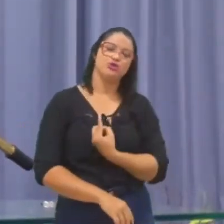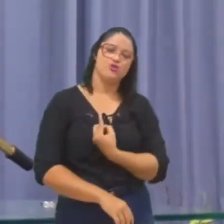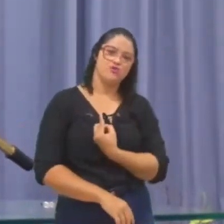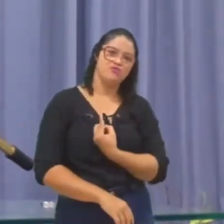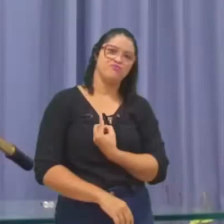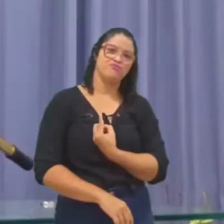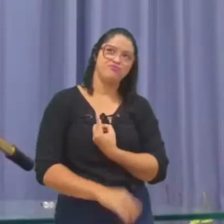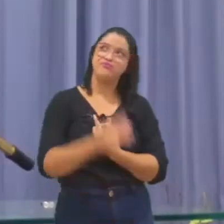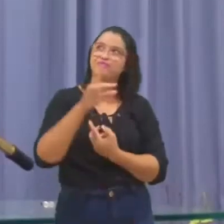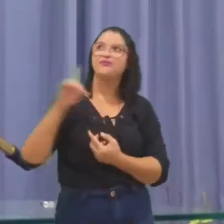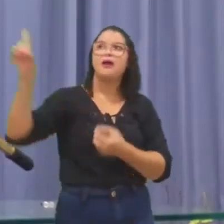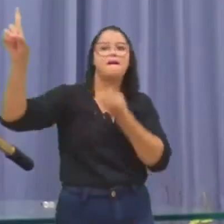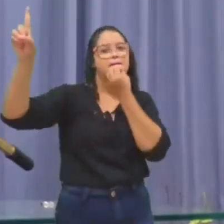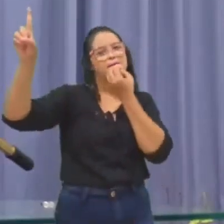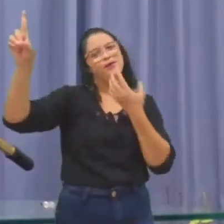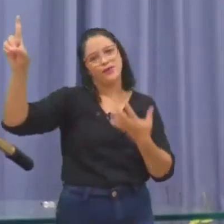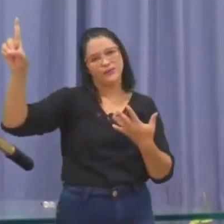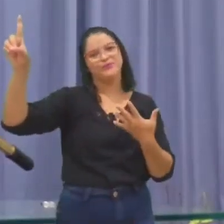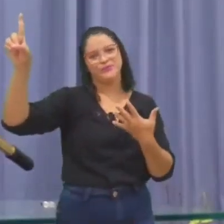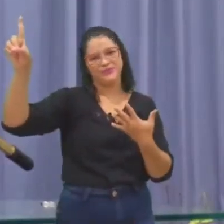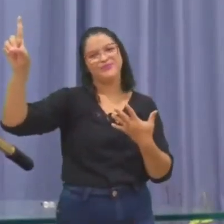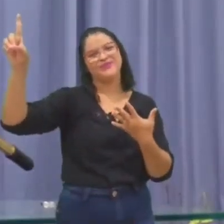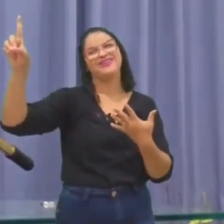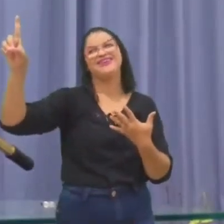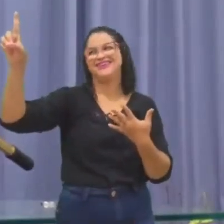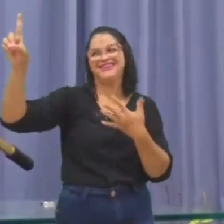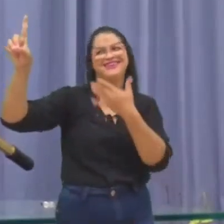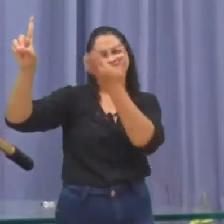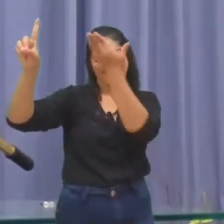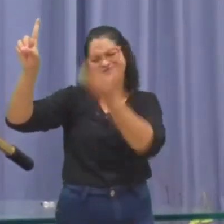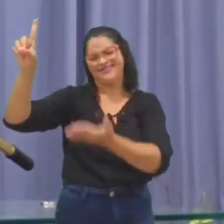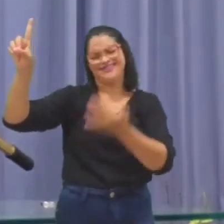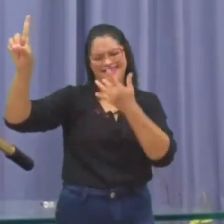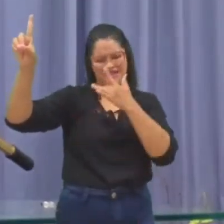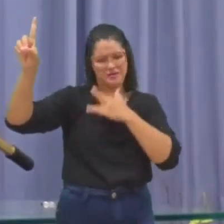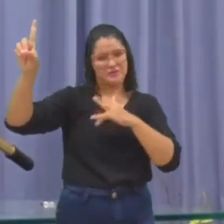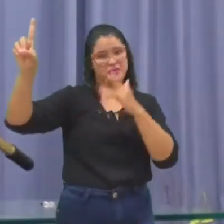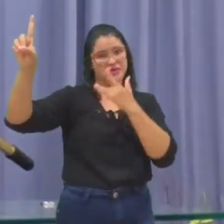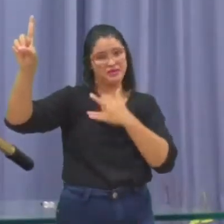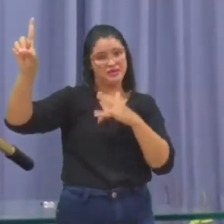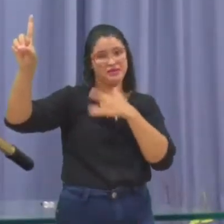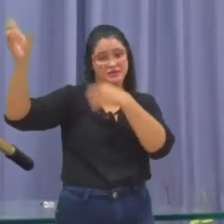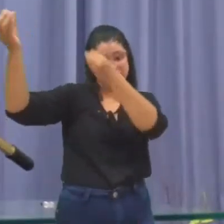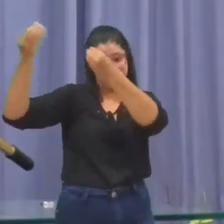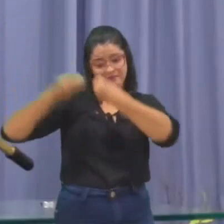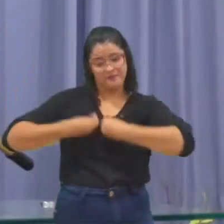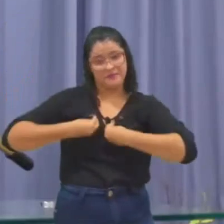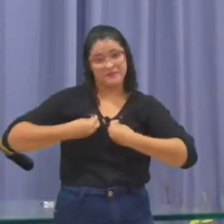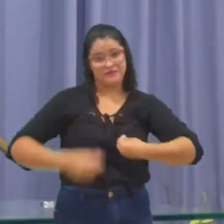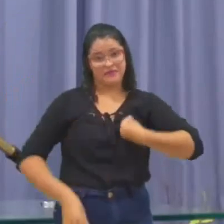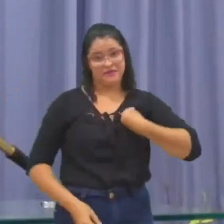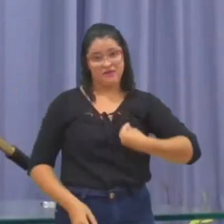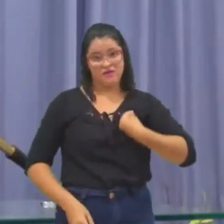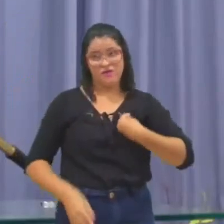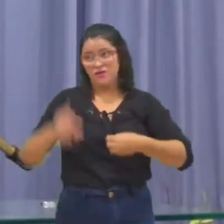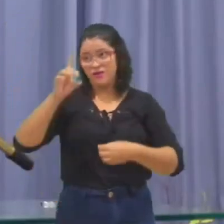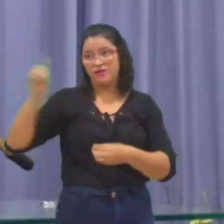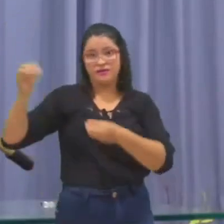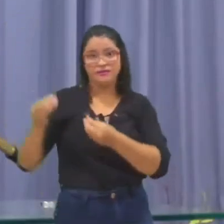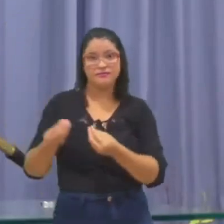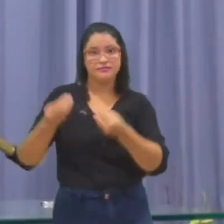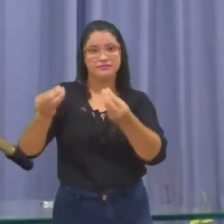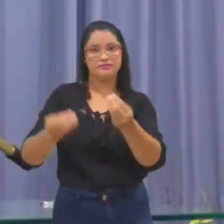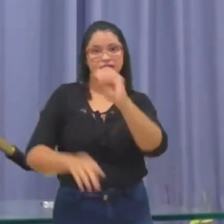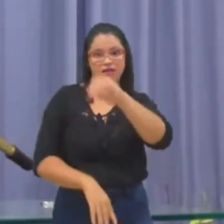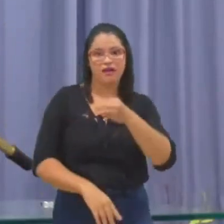bondoso, todo misericordioso, não é? E a vida nos dá, assim, o Senhor Deus nos dá oportunidade